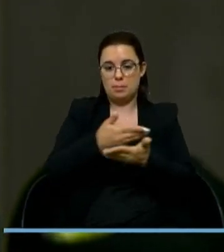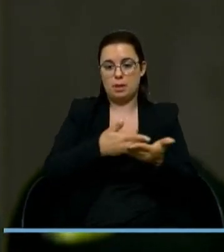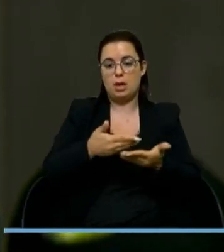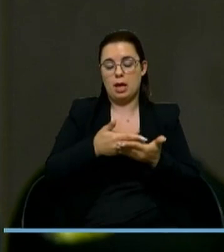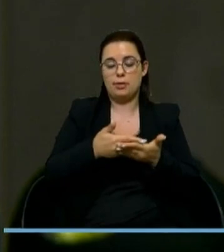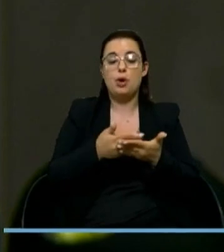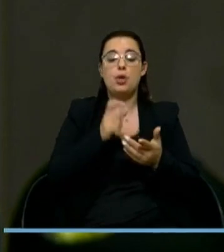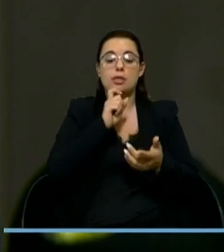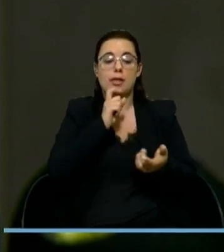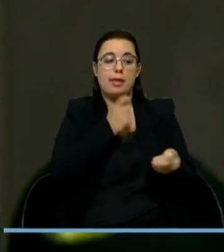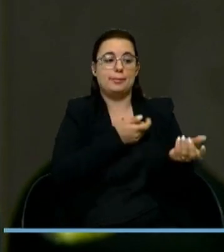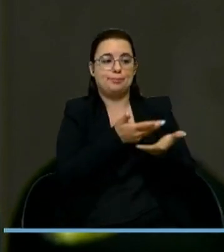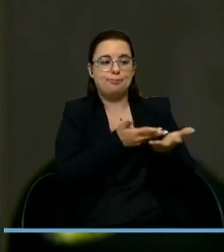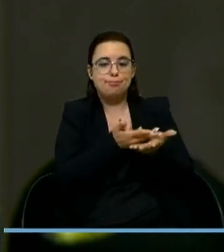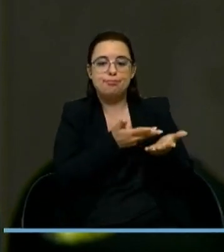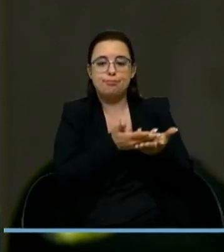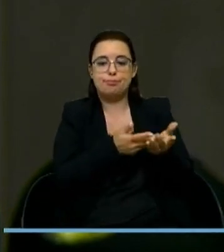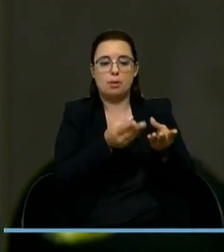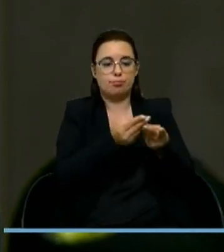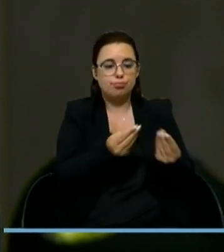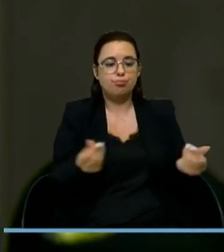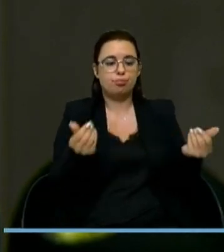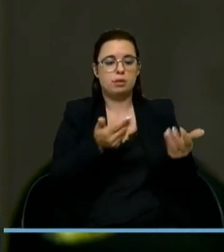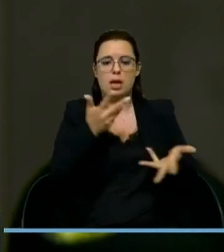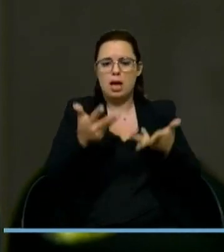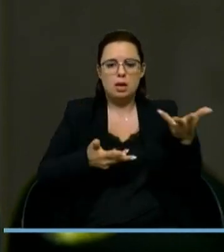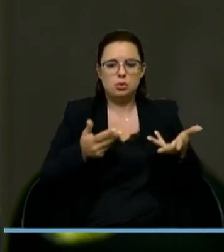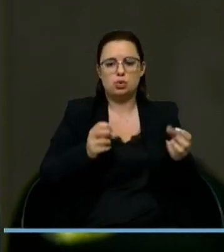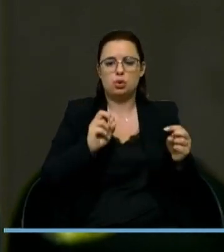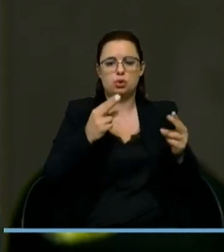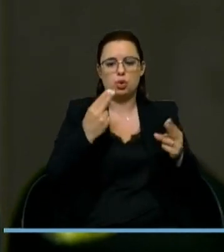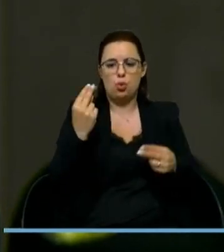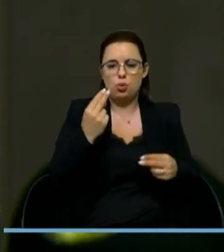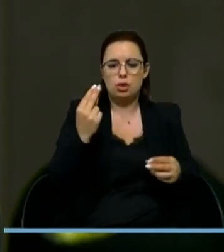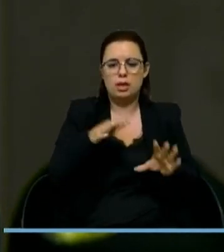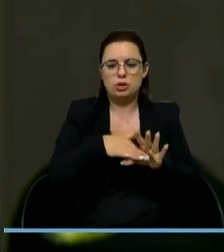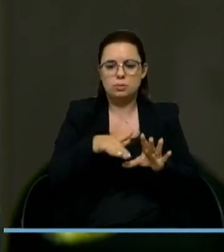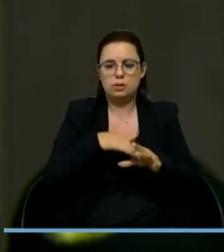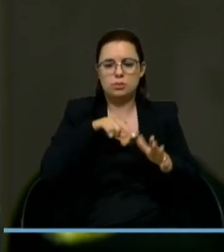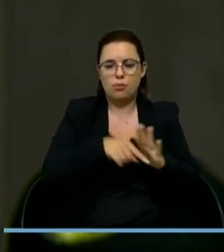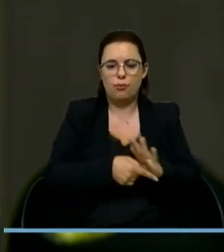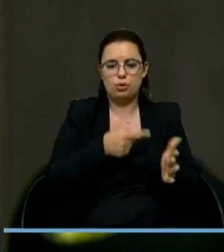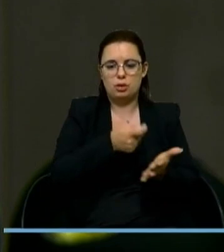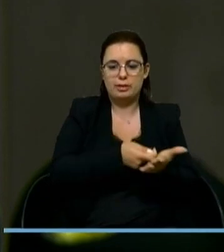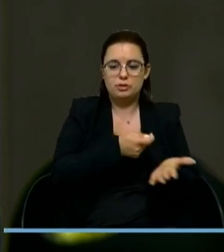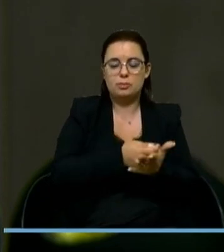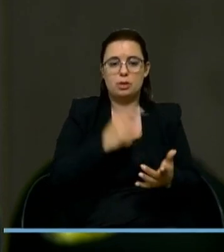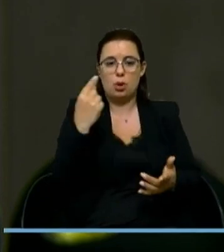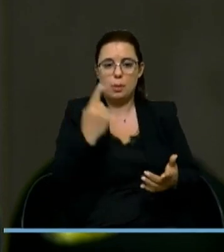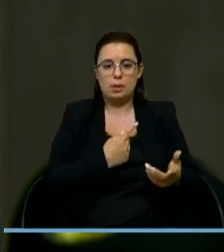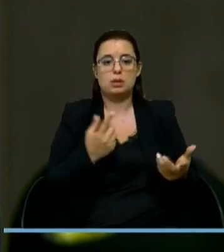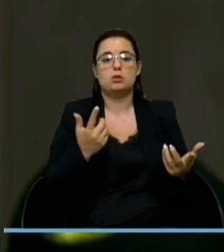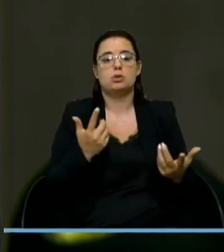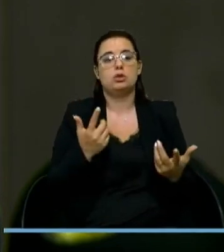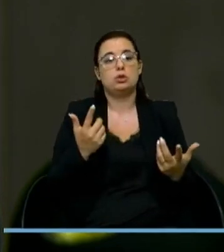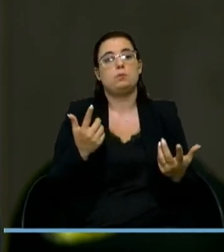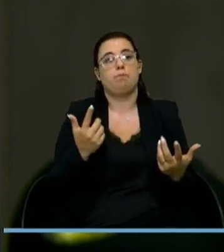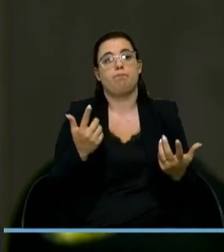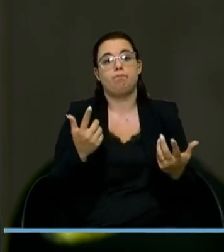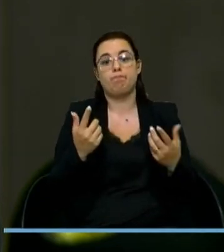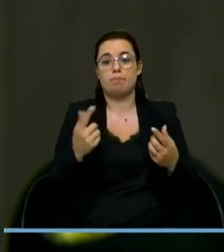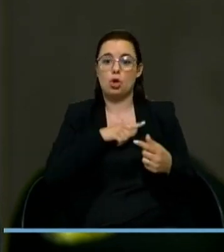a negociação e a liquidação, quer de ações, quer de unidades de participação de fundo de investimento, quer de obrigações, que são, no